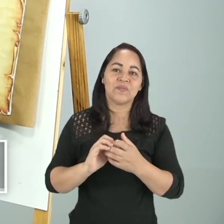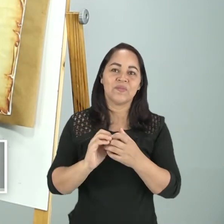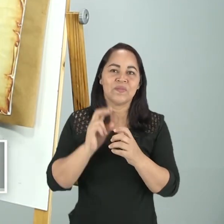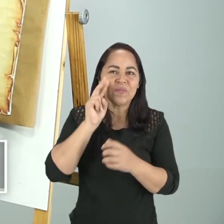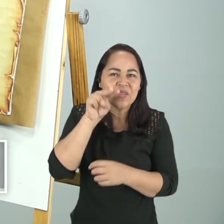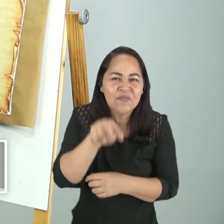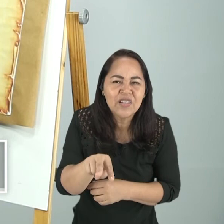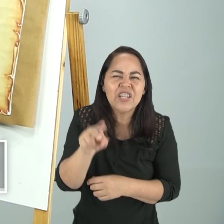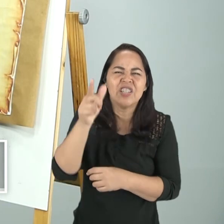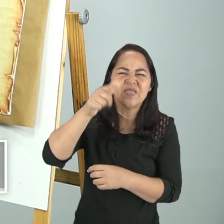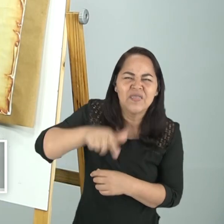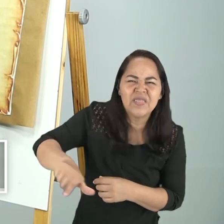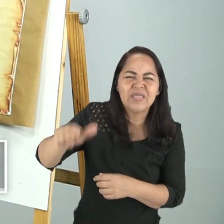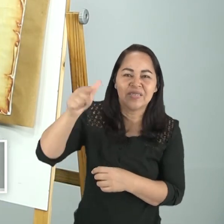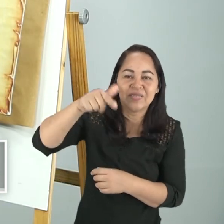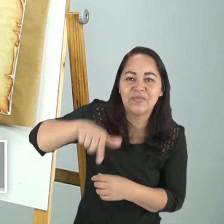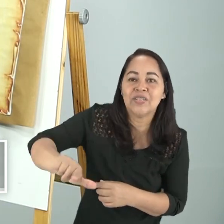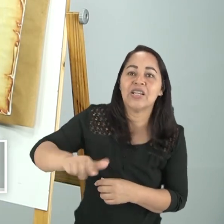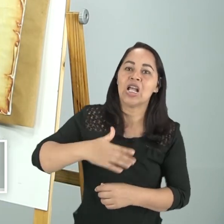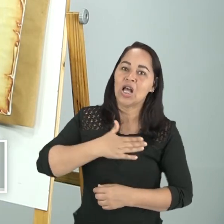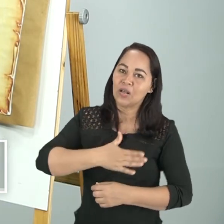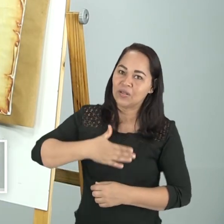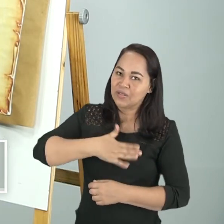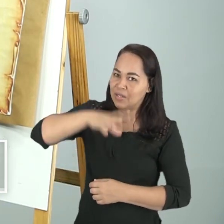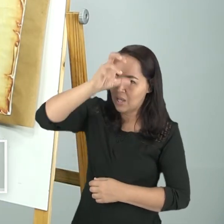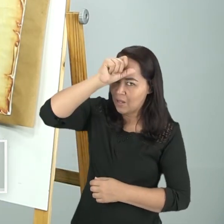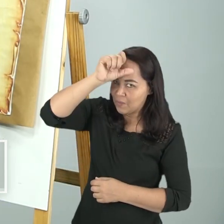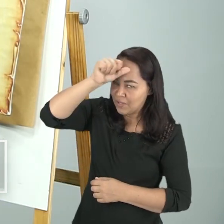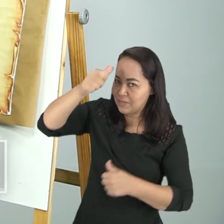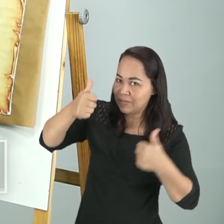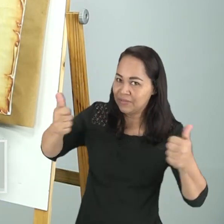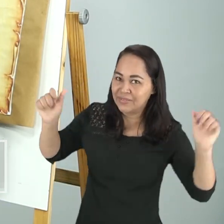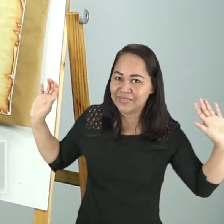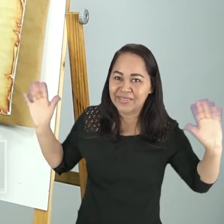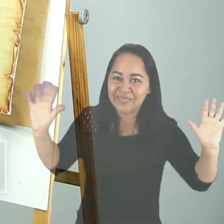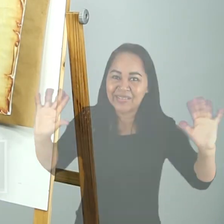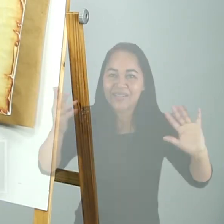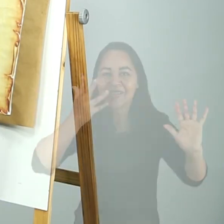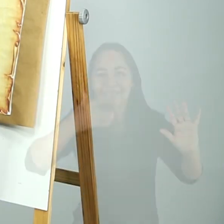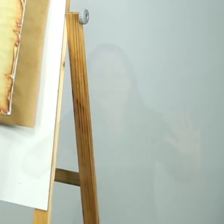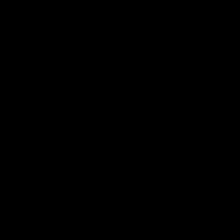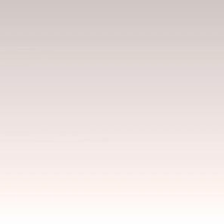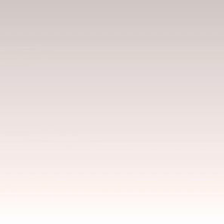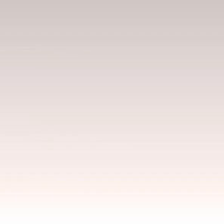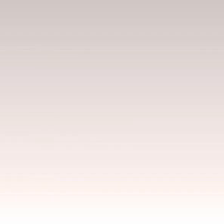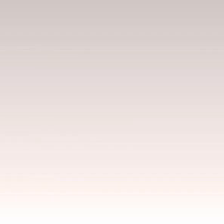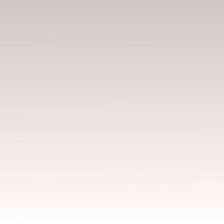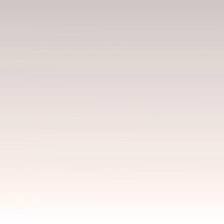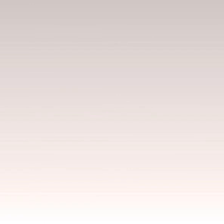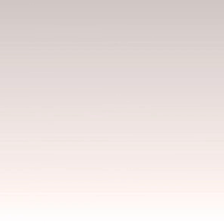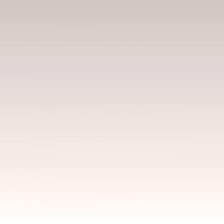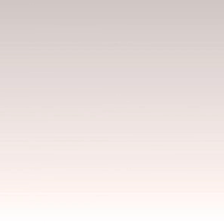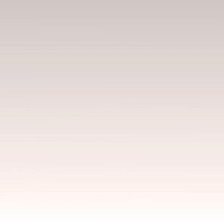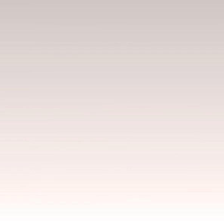veja, reveja novamente e aprenda bastante. Tchau, tchau, crianças. Até mais!